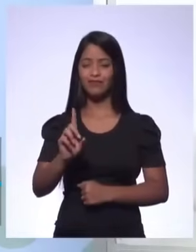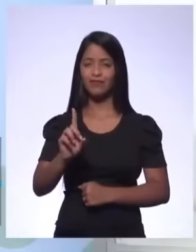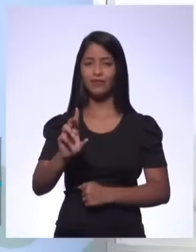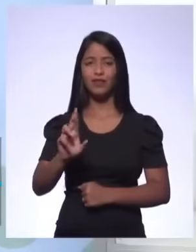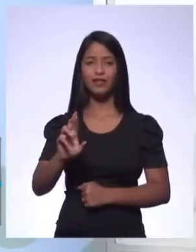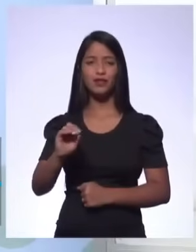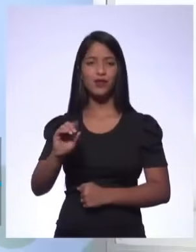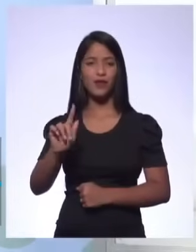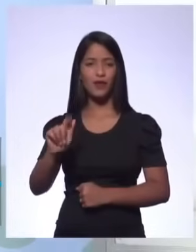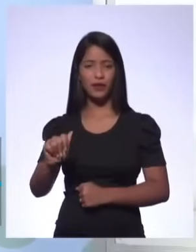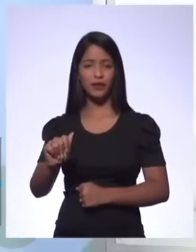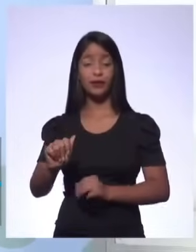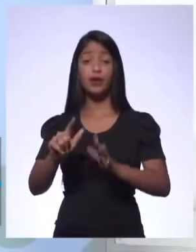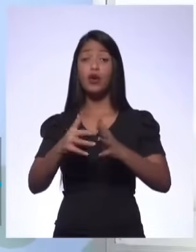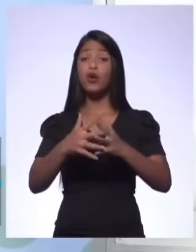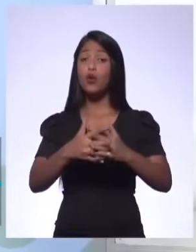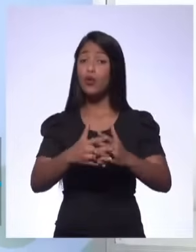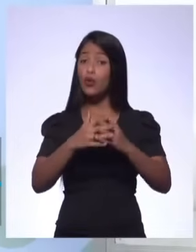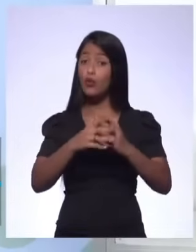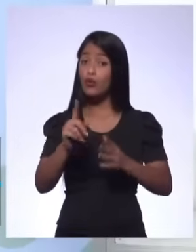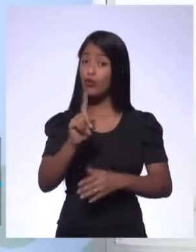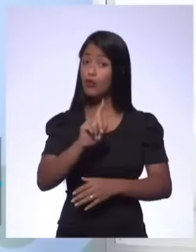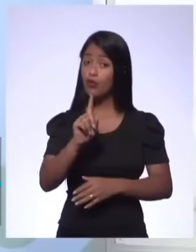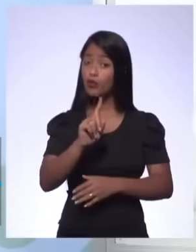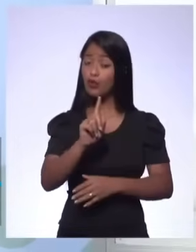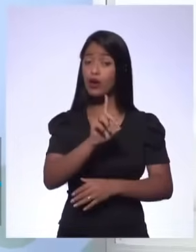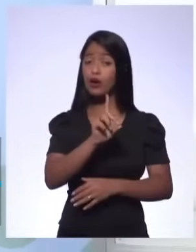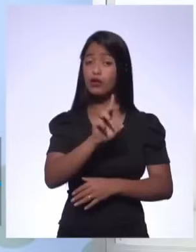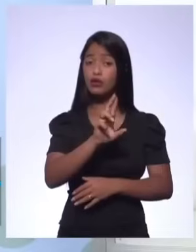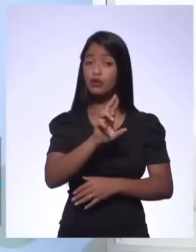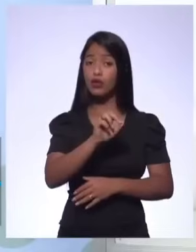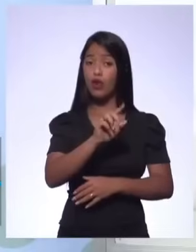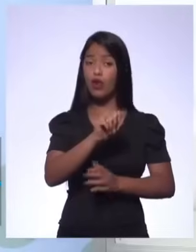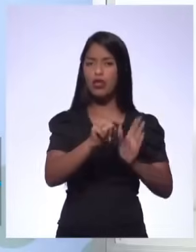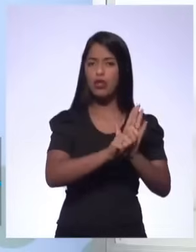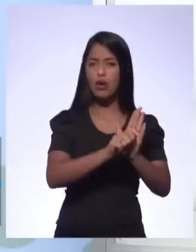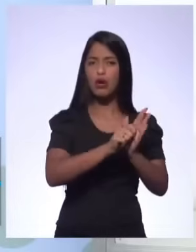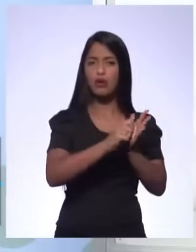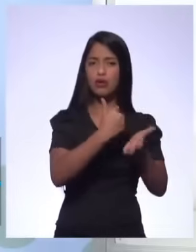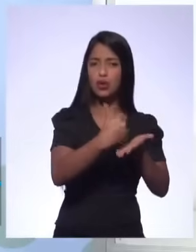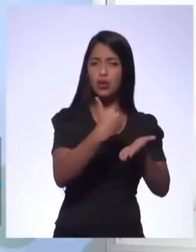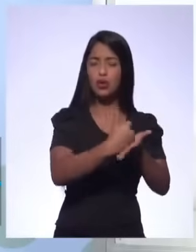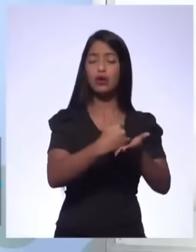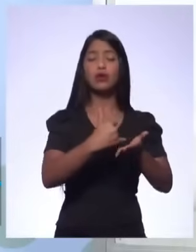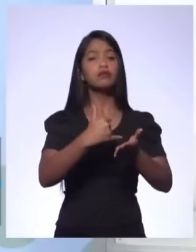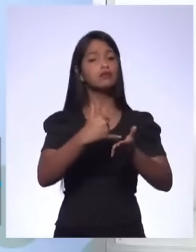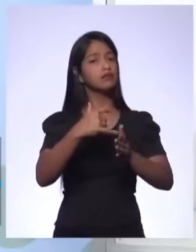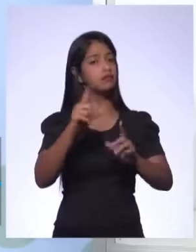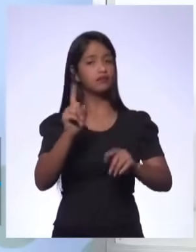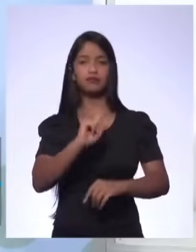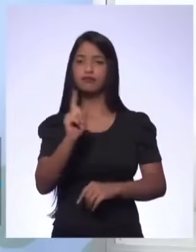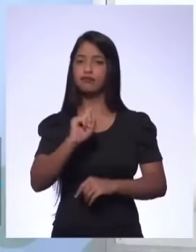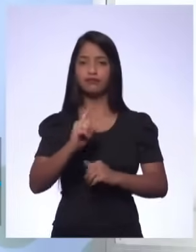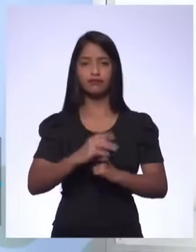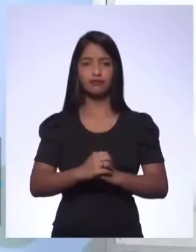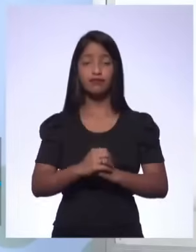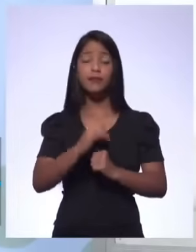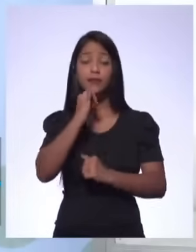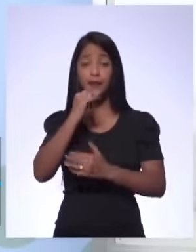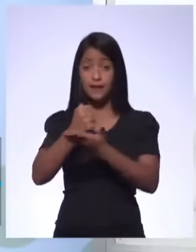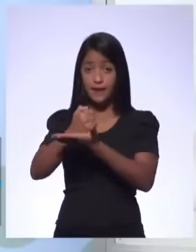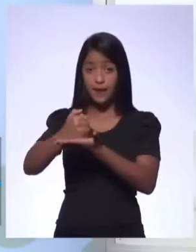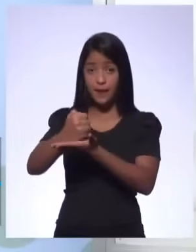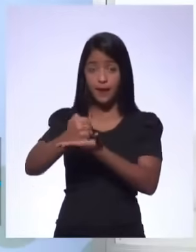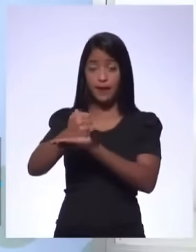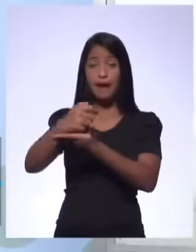confunda droga com droga ilícita, tá? Droga fora da lei. Por isso que lá a farmácia, né, chama drogaria, tudo que tem ali é considerado droga. Por